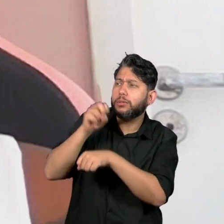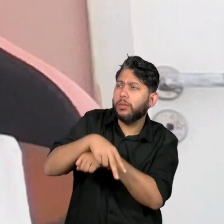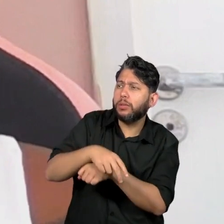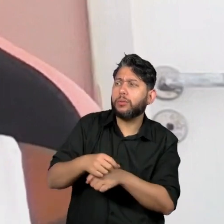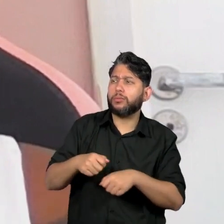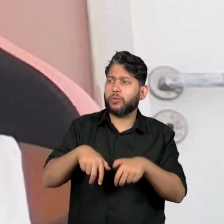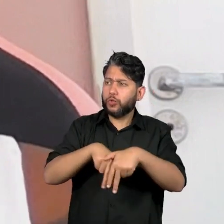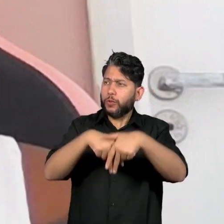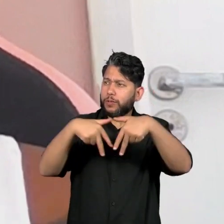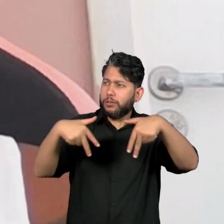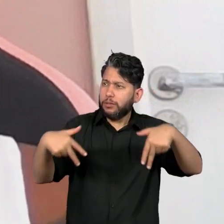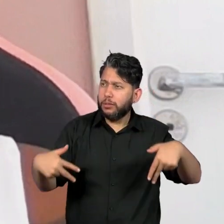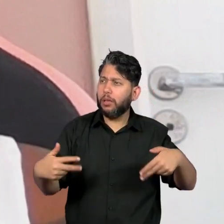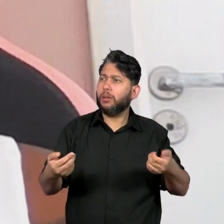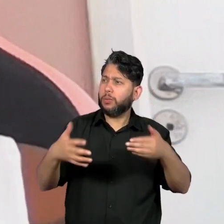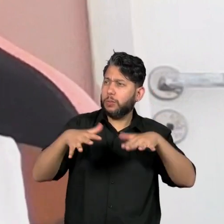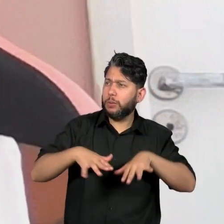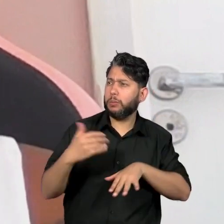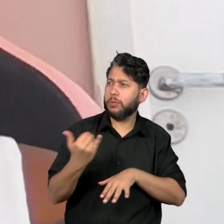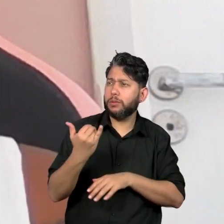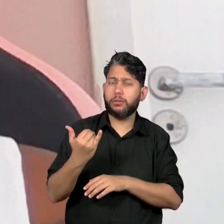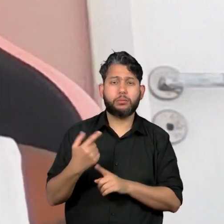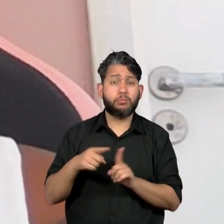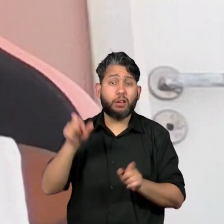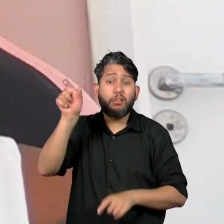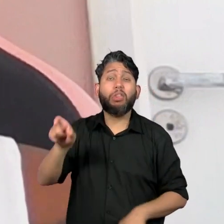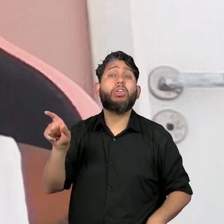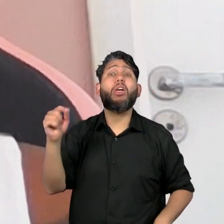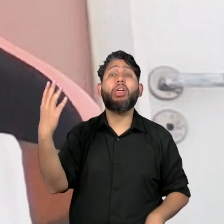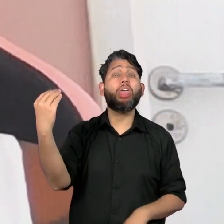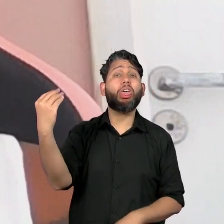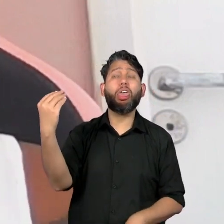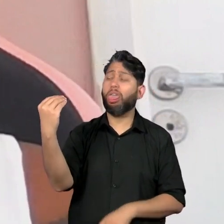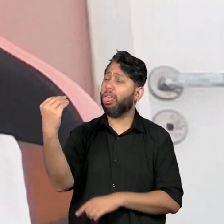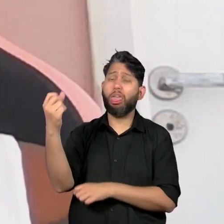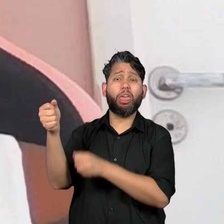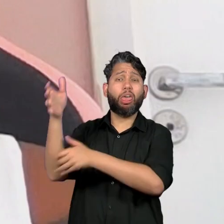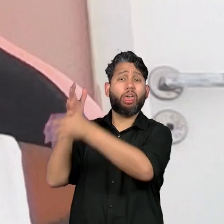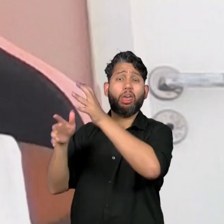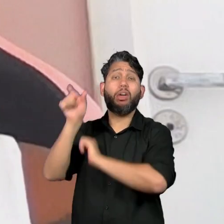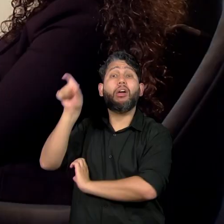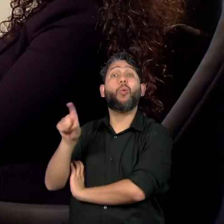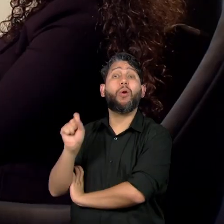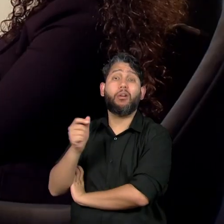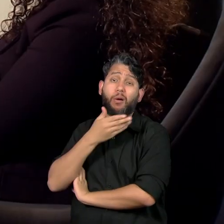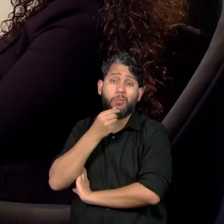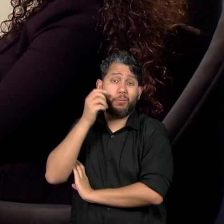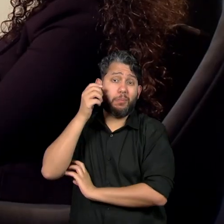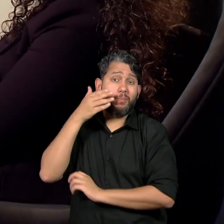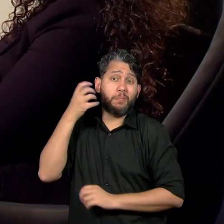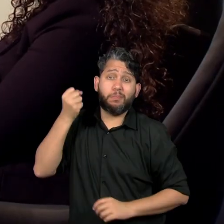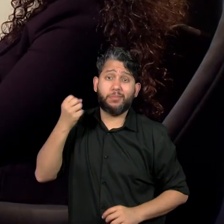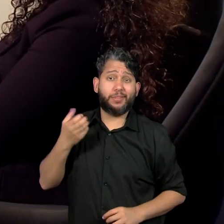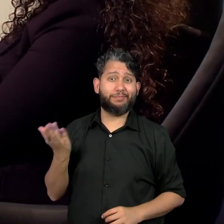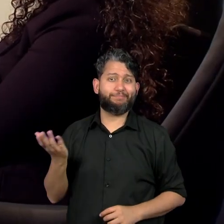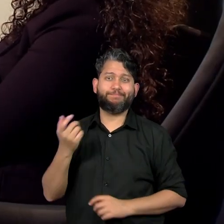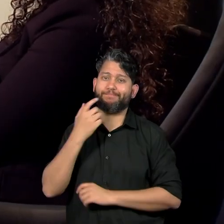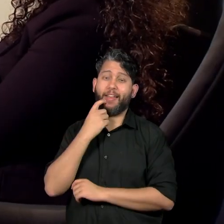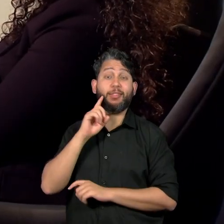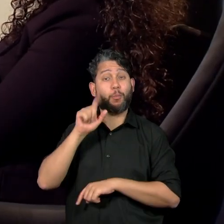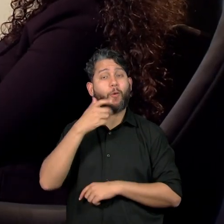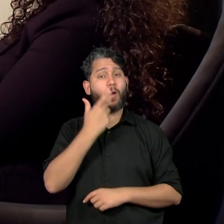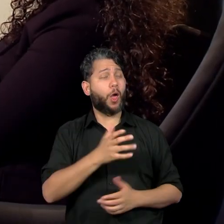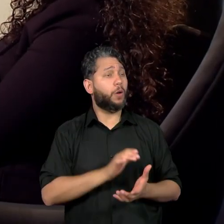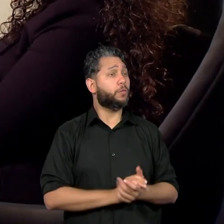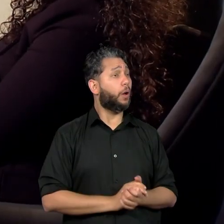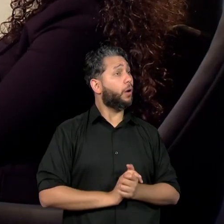diversidade e inclusão para inovar, só que só tinha homens brancos falando sobre inovação e diversidade e inclusão. E, ao final, eles sempre falavam